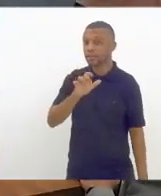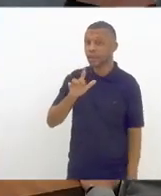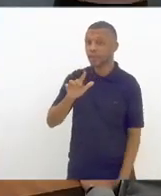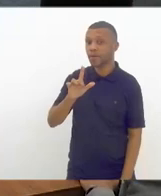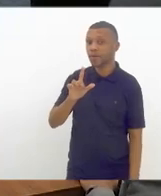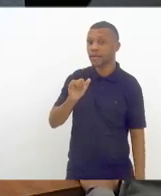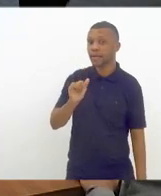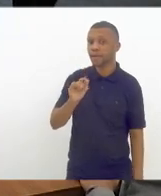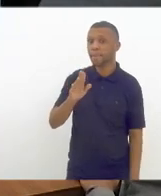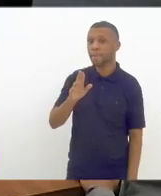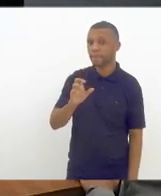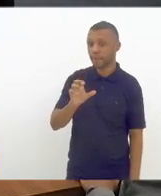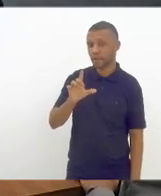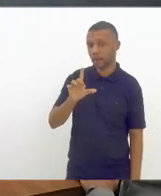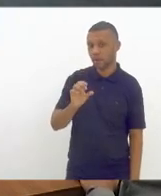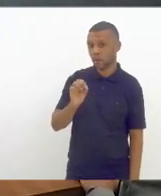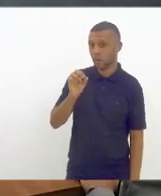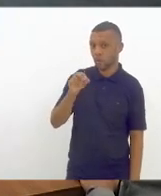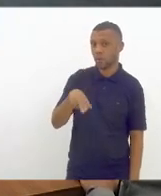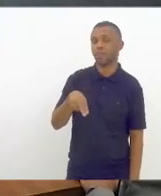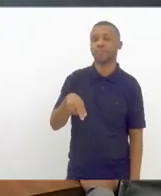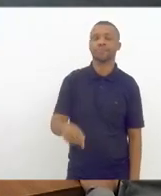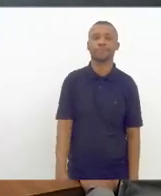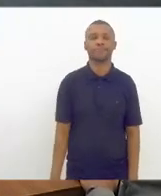Daniel Librelon.